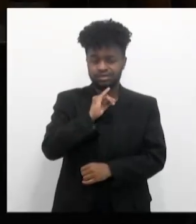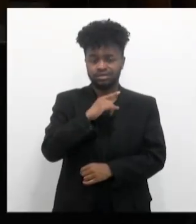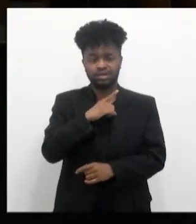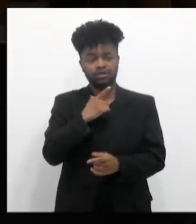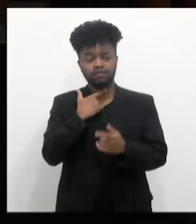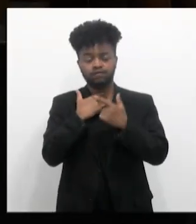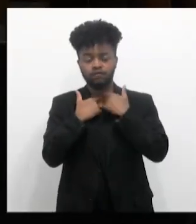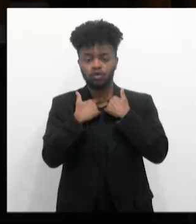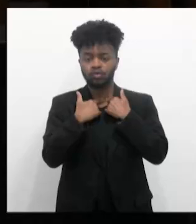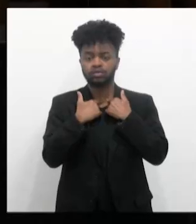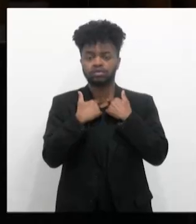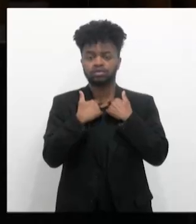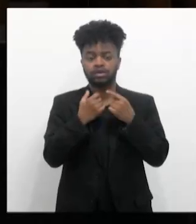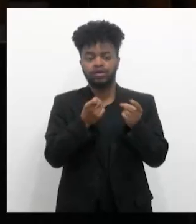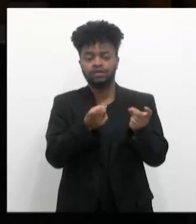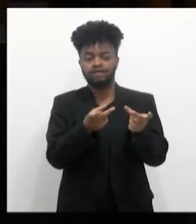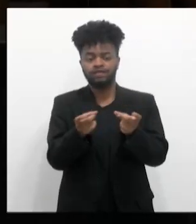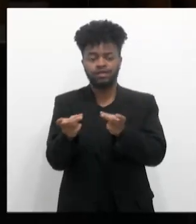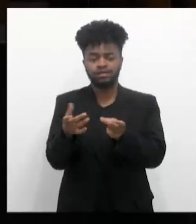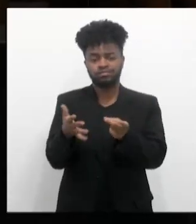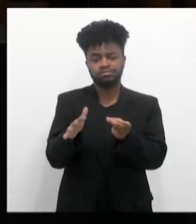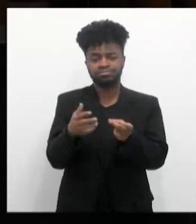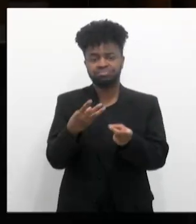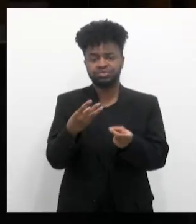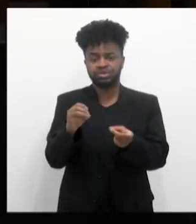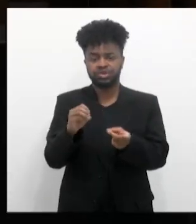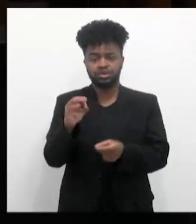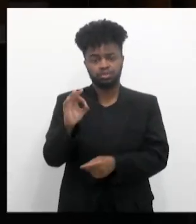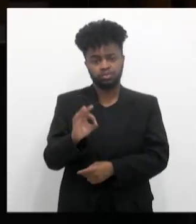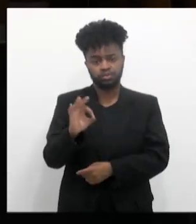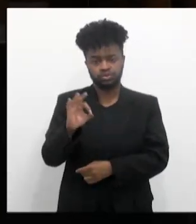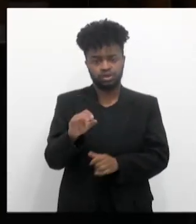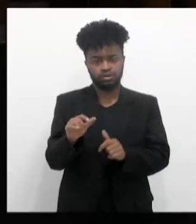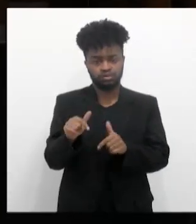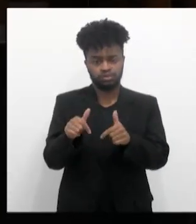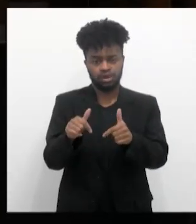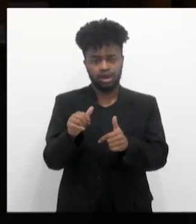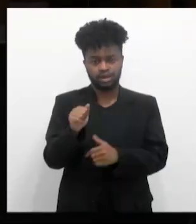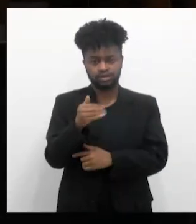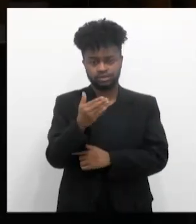desejo de vender pelo menos 30% das ações.